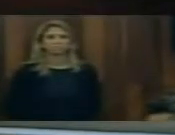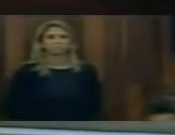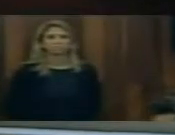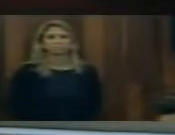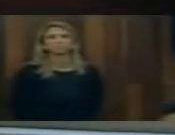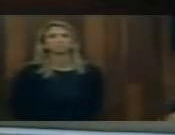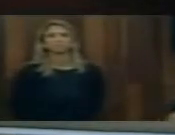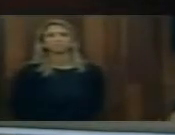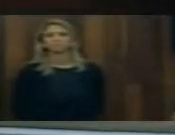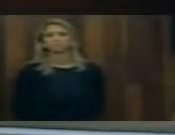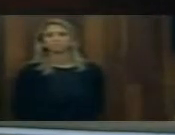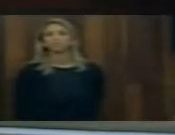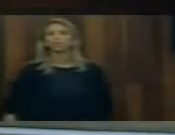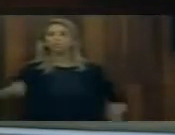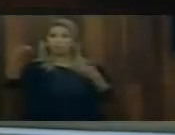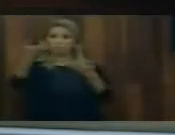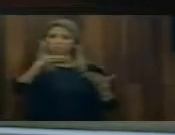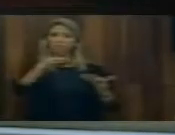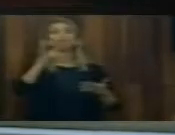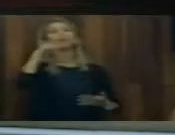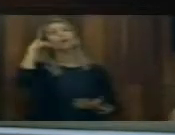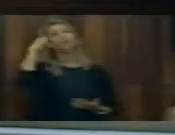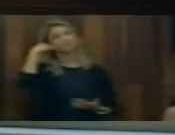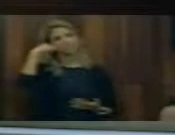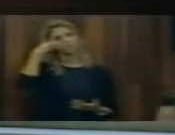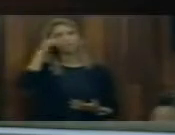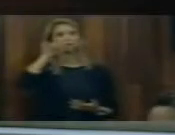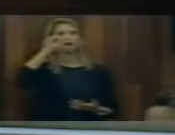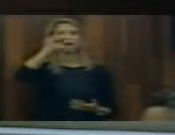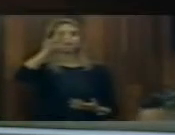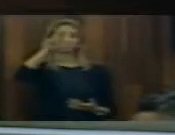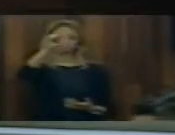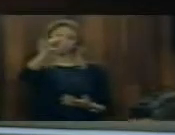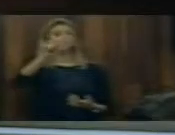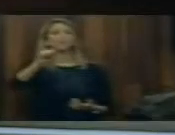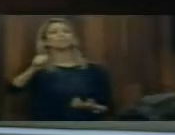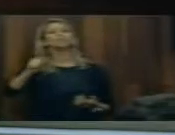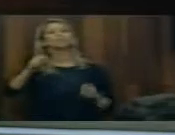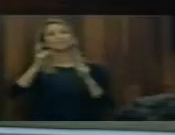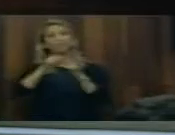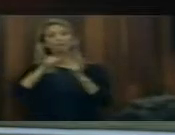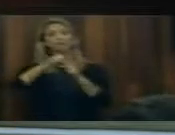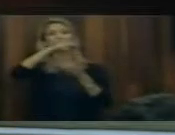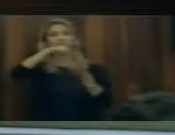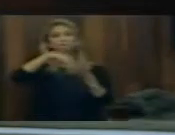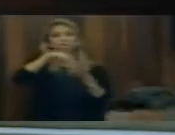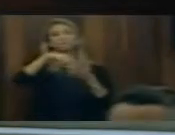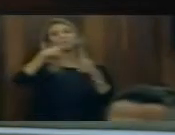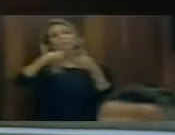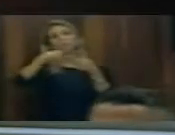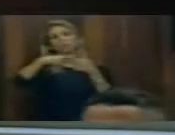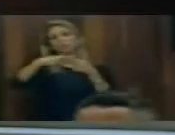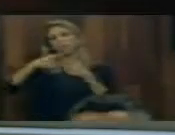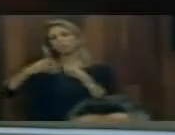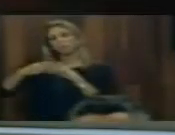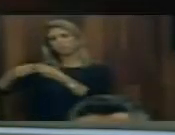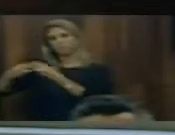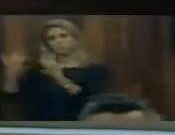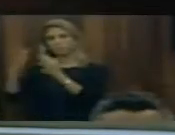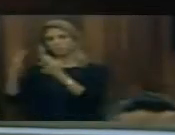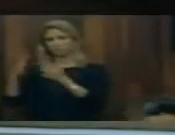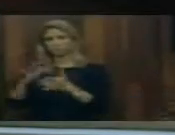Peço à vereadora Alexandra Codesso, primeira secretária, que faça a leitura da justificativa da moção.